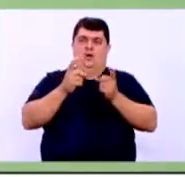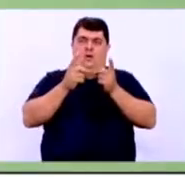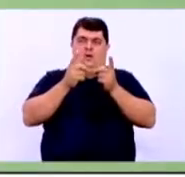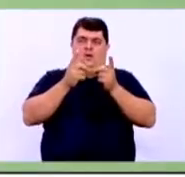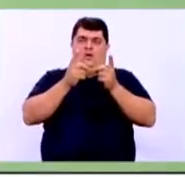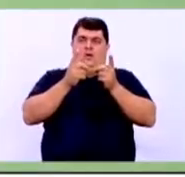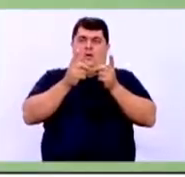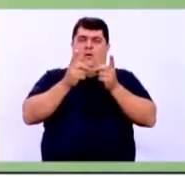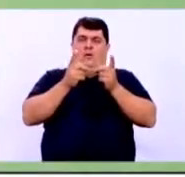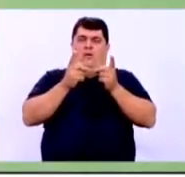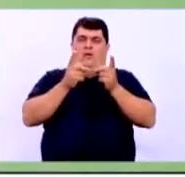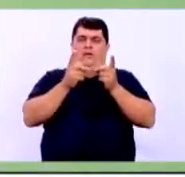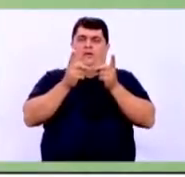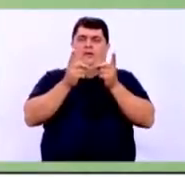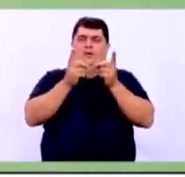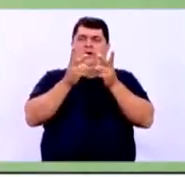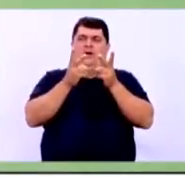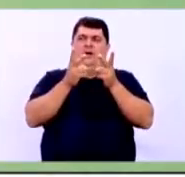venda